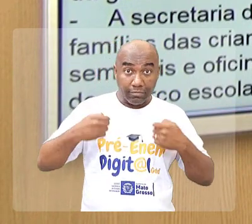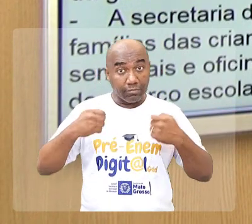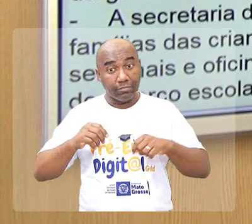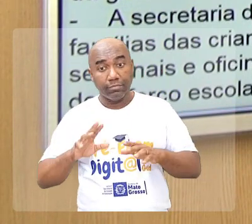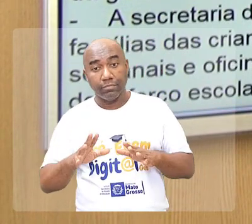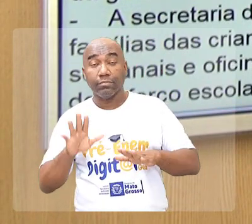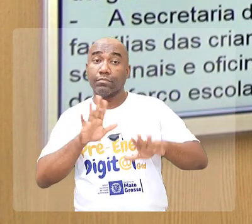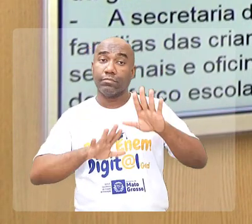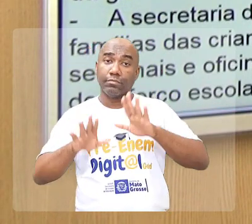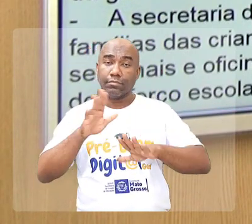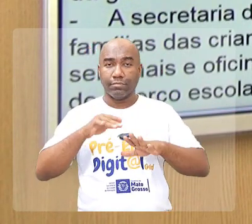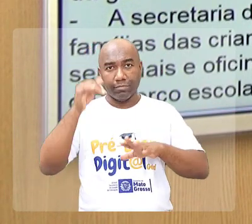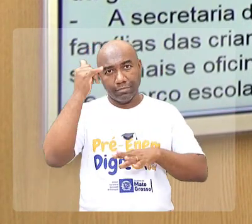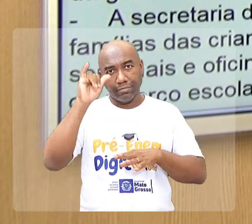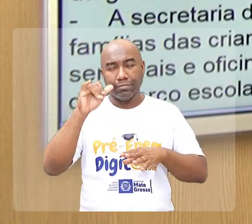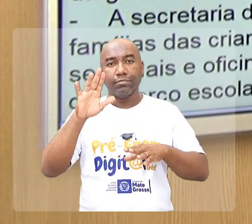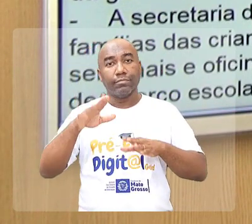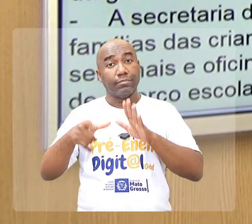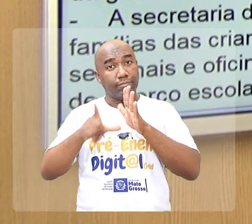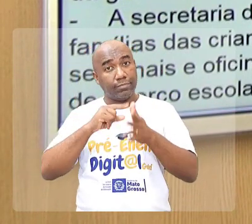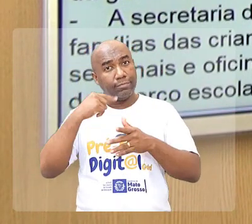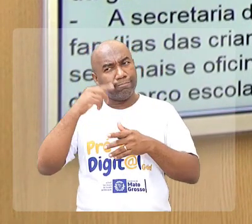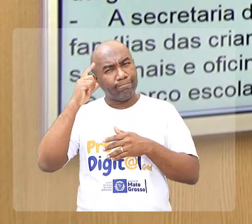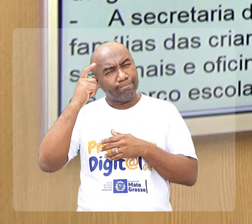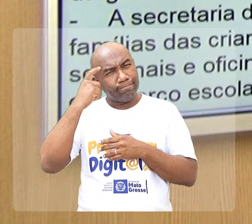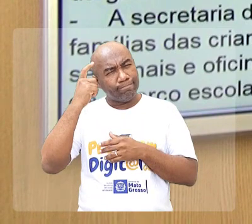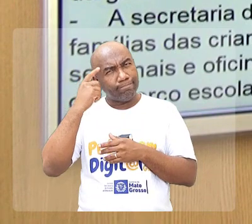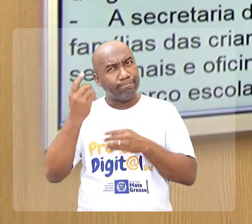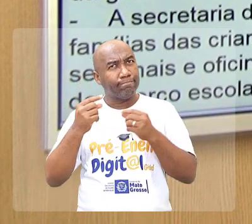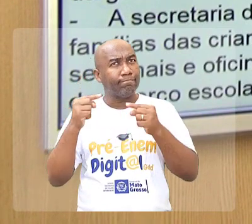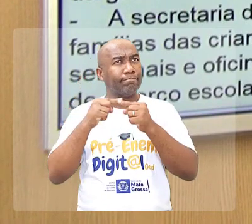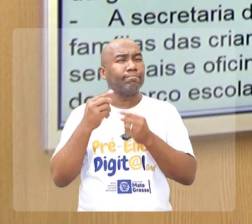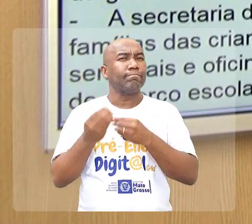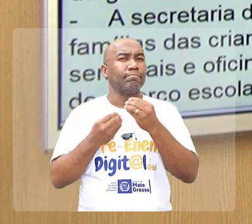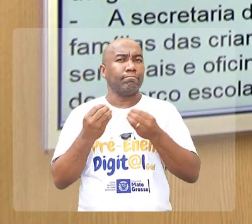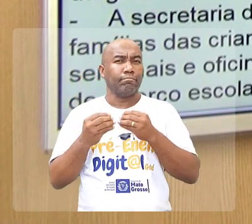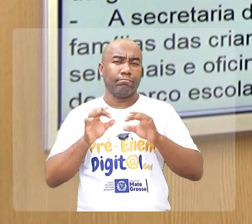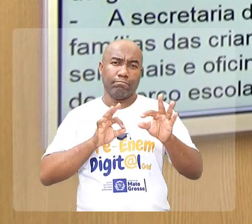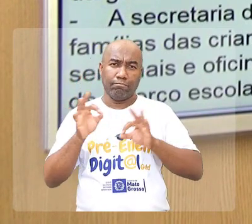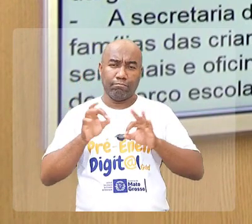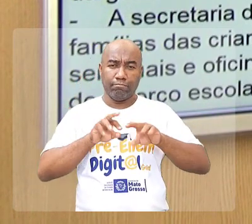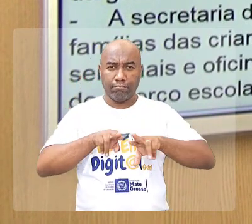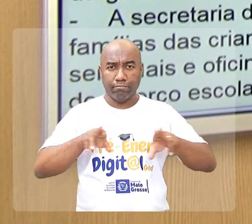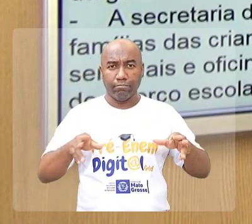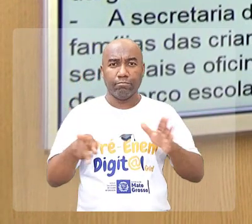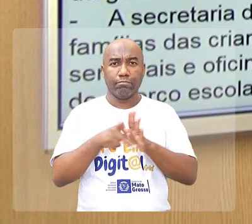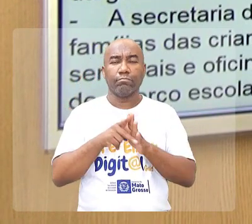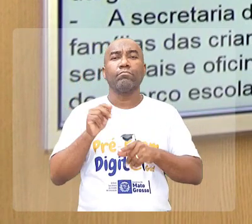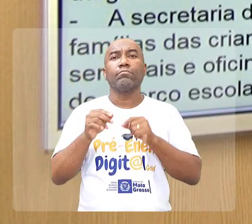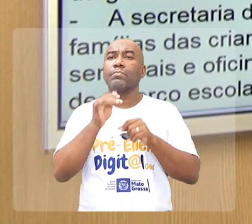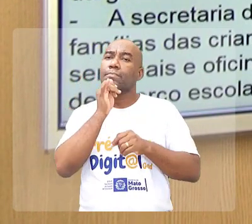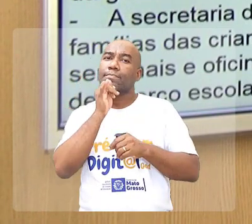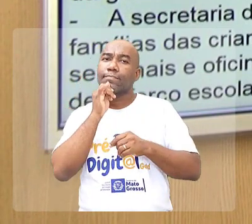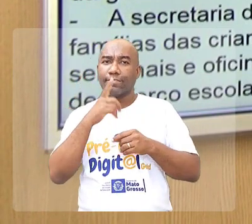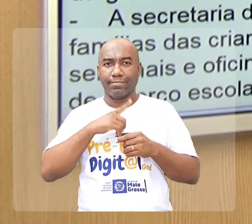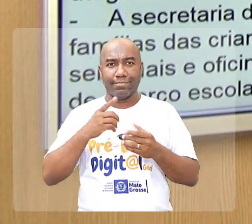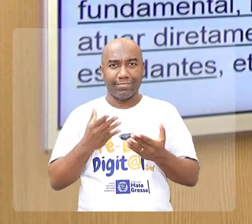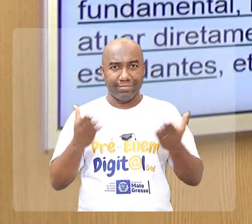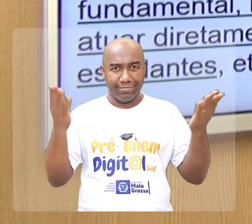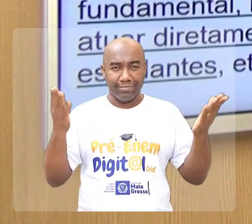mais alguém para resolver o problema. Tem aqui 2 exemplos para você conseguir organizar